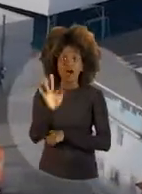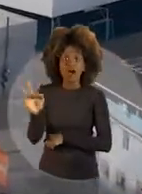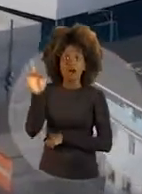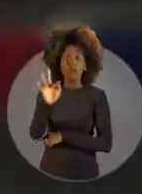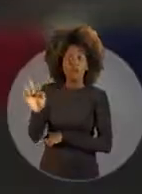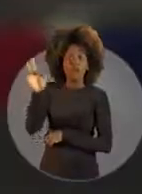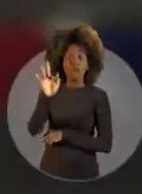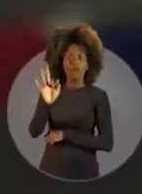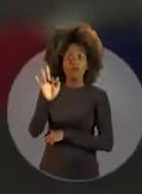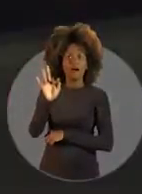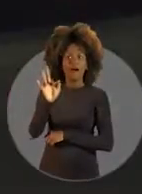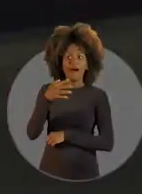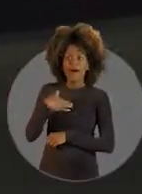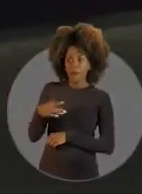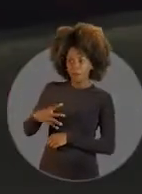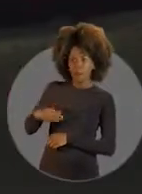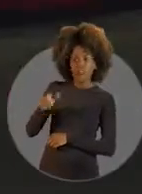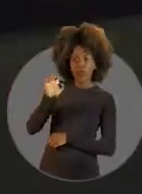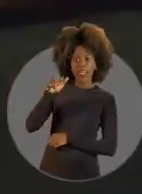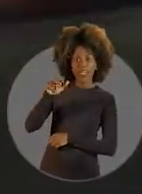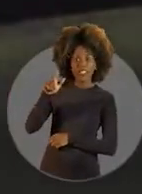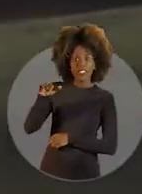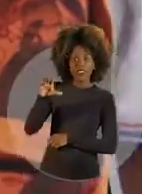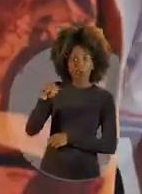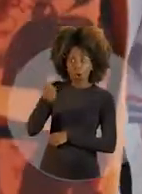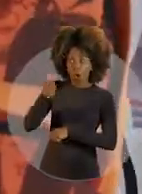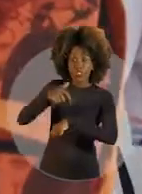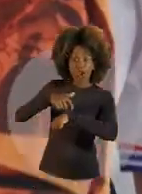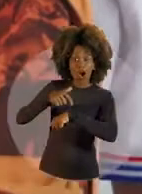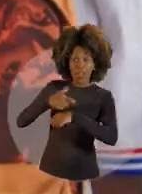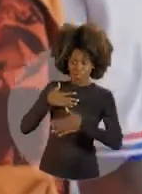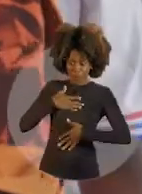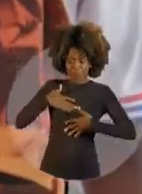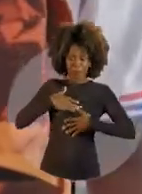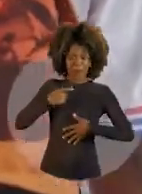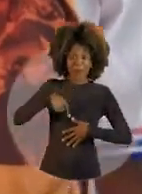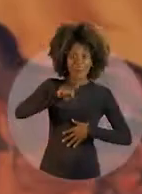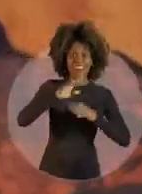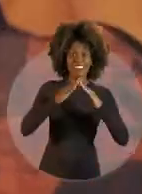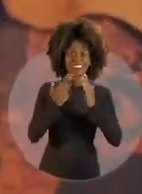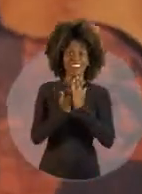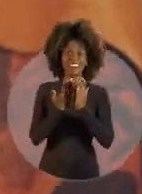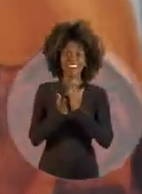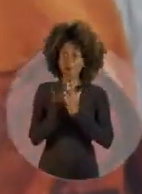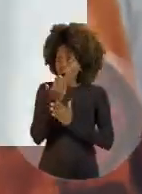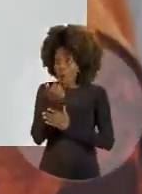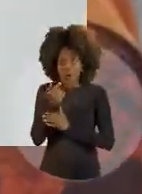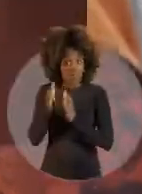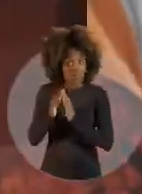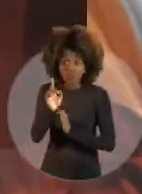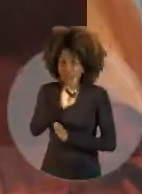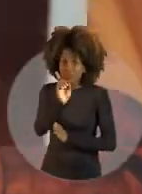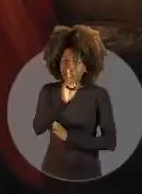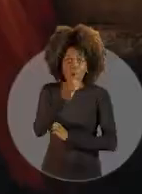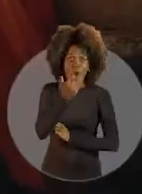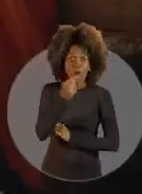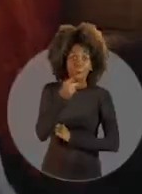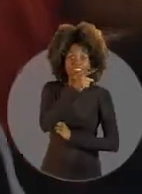faculdade. Enzo, 11 horas da manhã, ele já quer tomar banho para ir para a escola. E nem almoça em